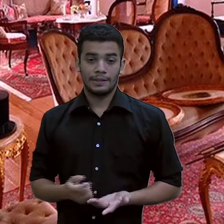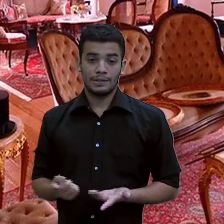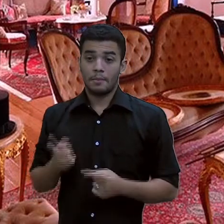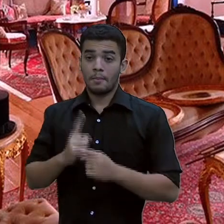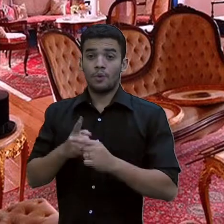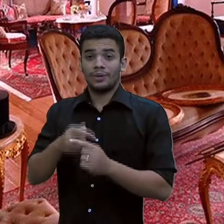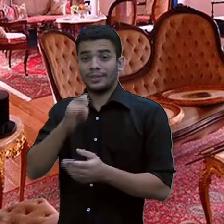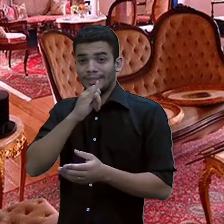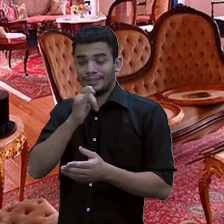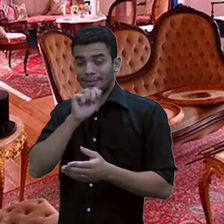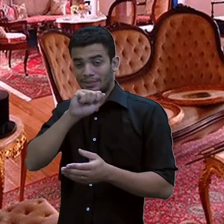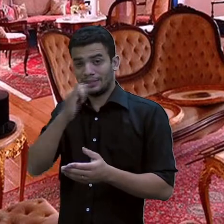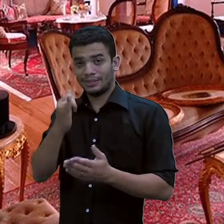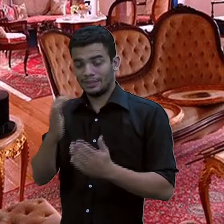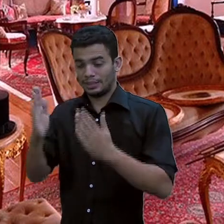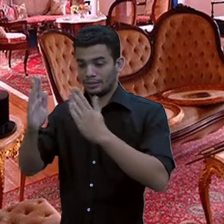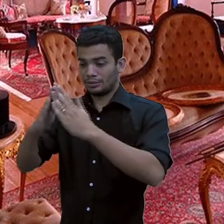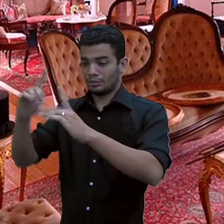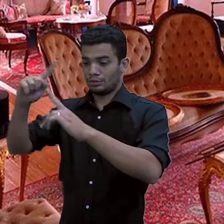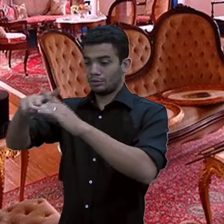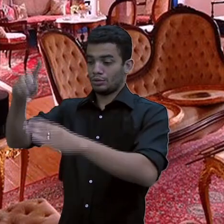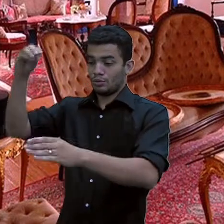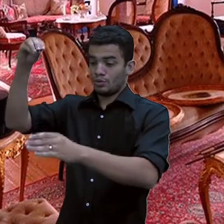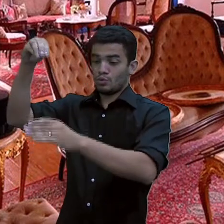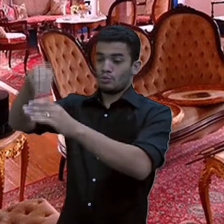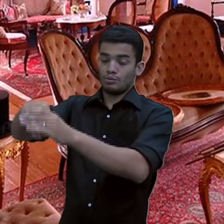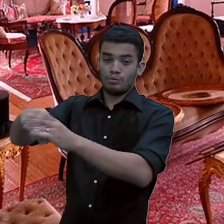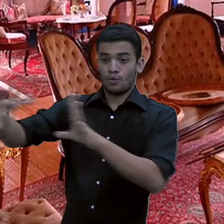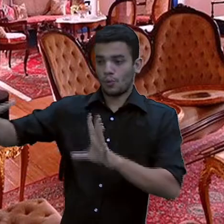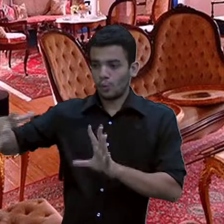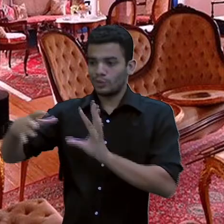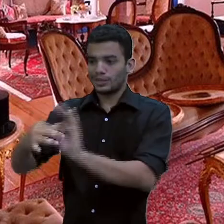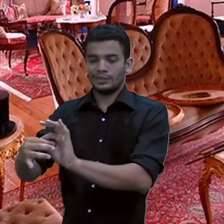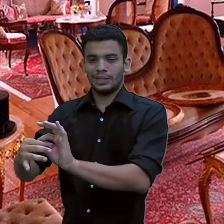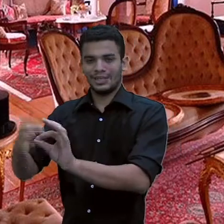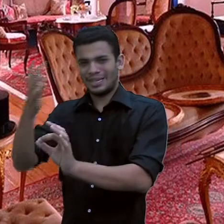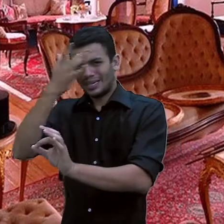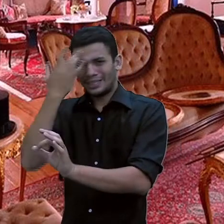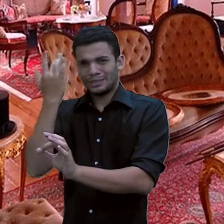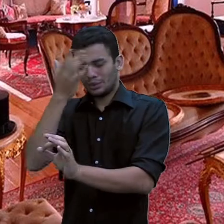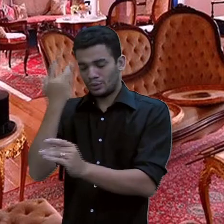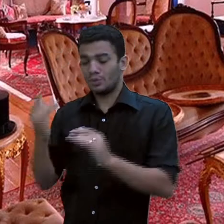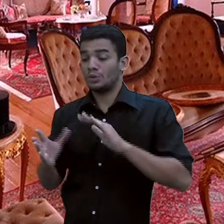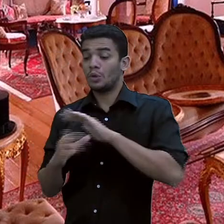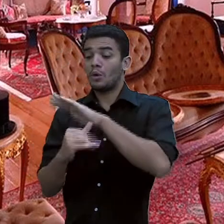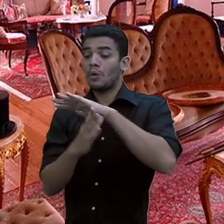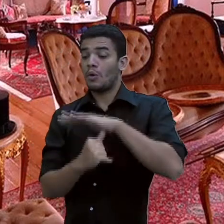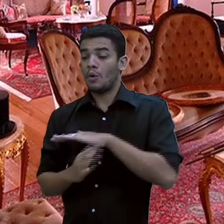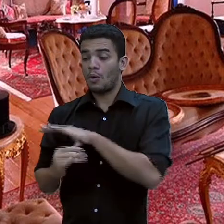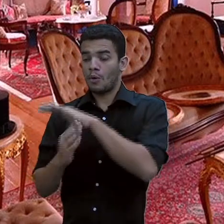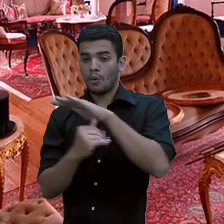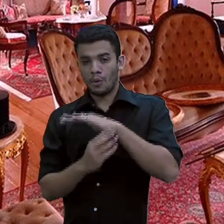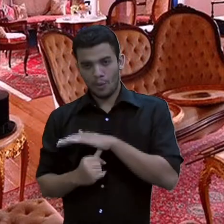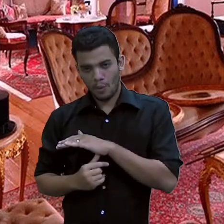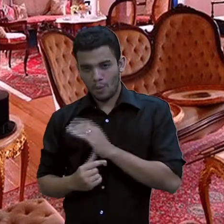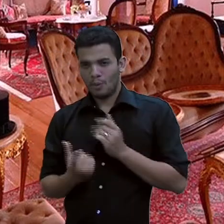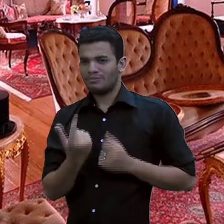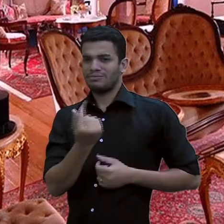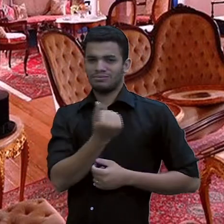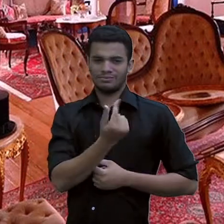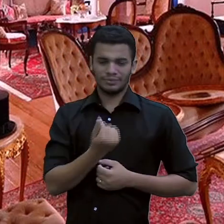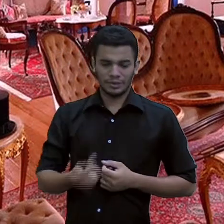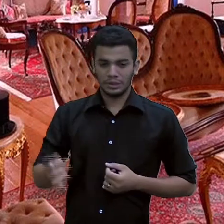roubar tesouros se estivesse ligado à santidade, ou seja, à igreja, aos santos. Havia pouco tempo